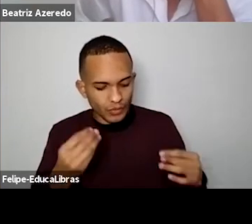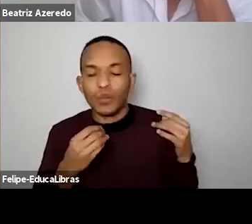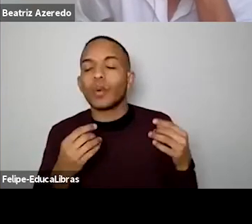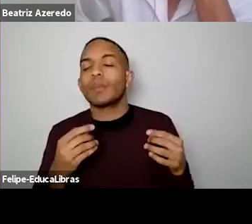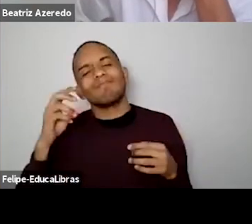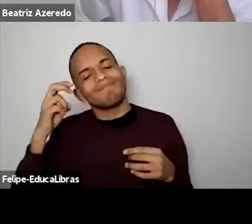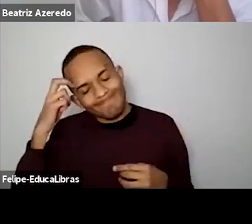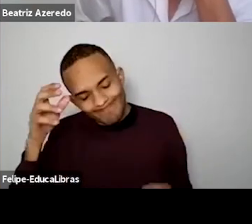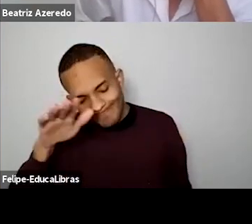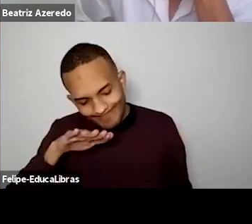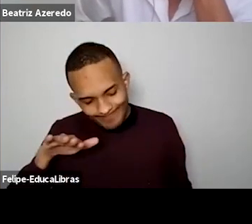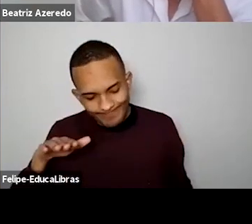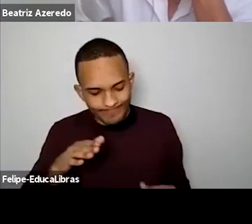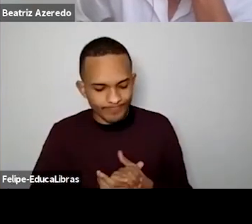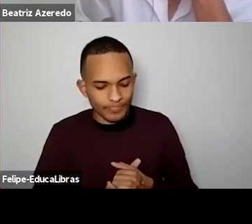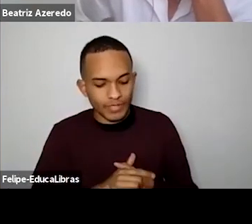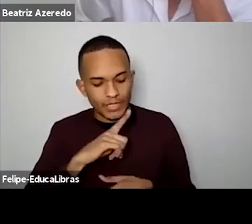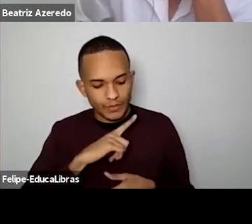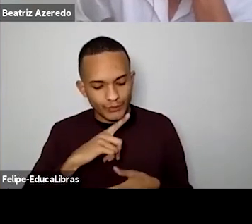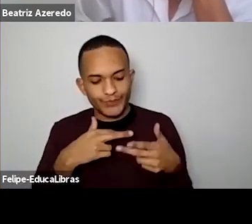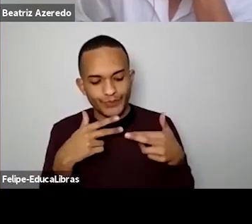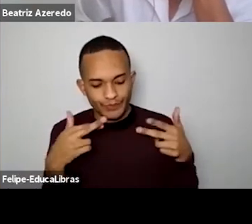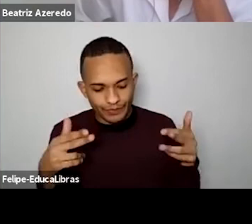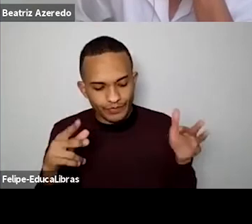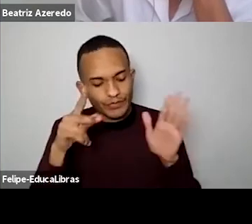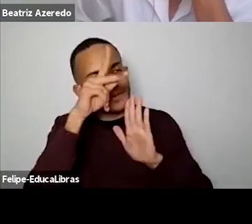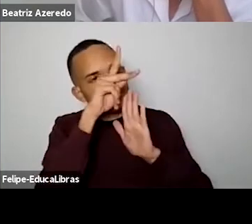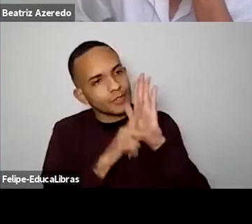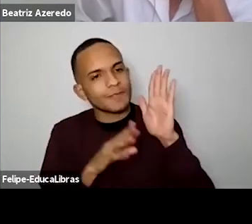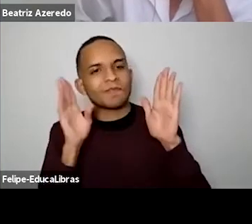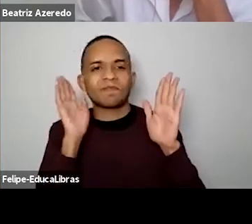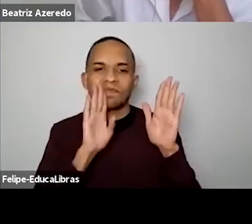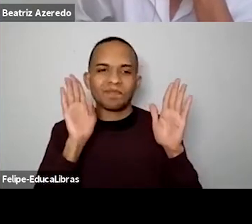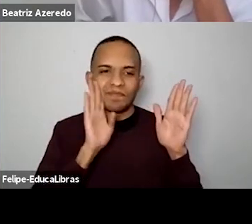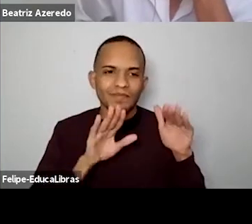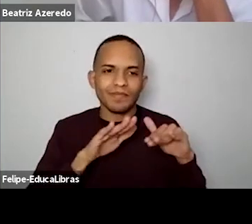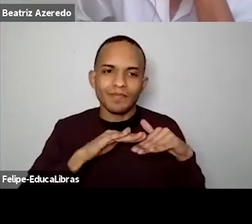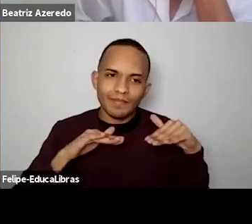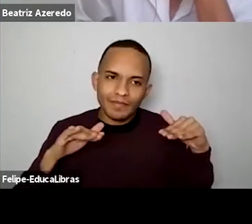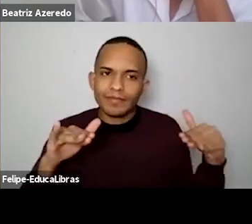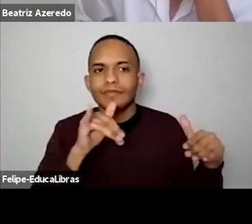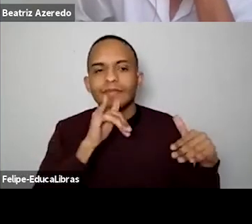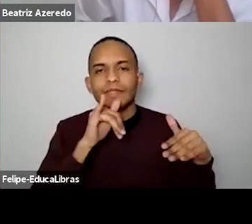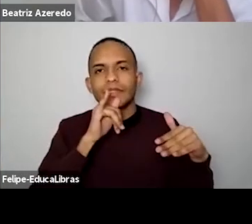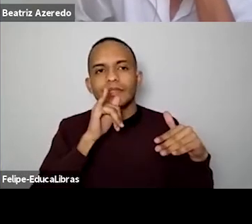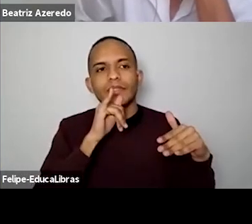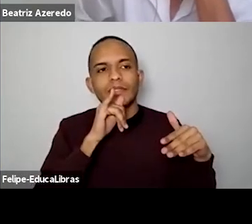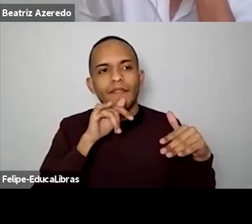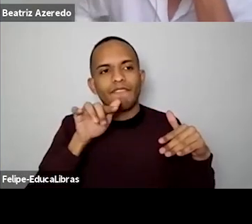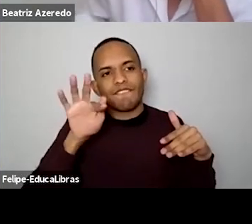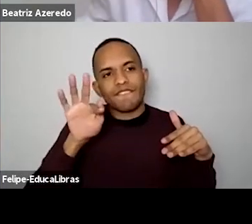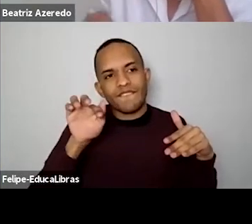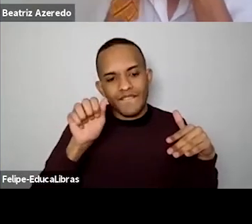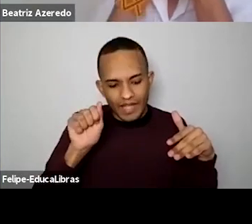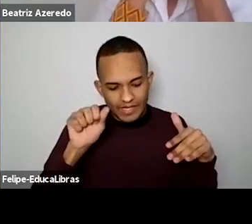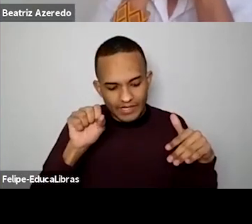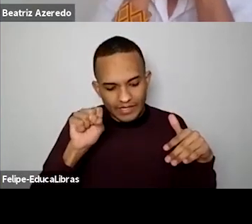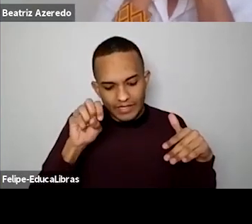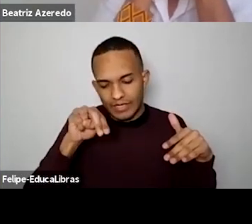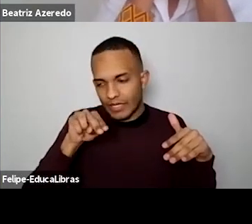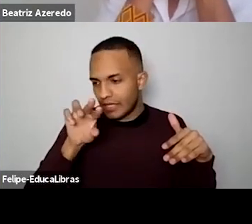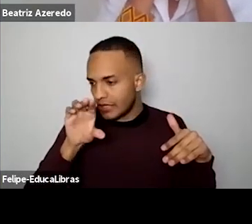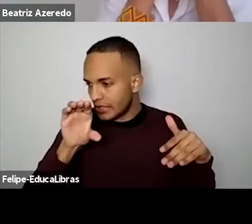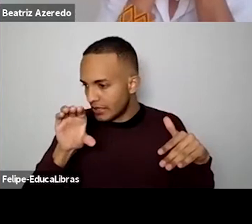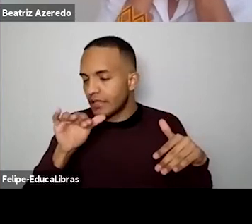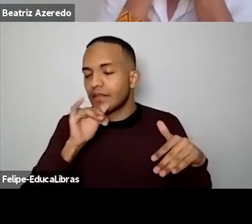né? Então, a gente tem casos assim, de projetos muito bacanas na Facens, que é uma gincana que a gente coloca